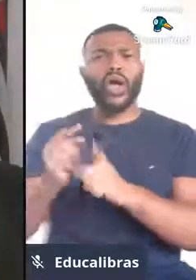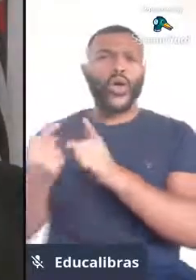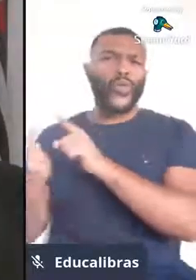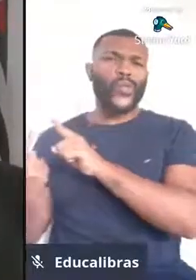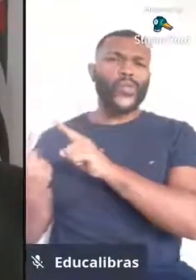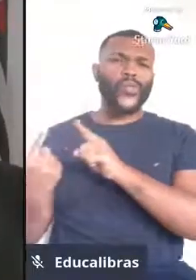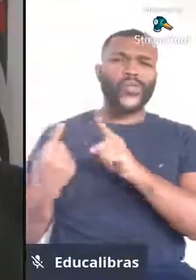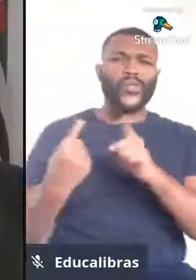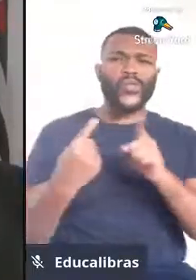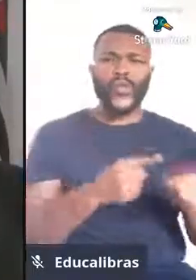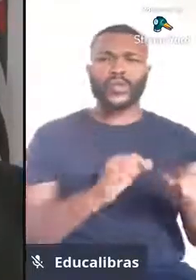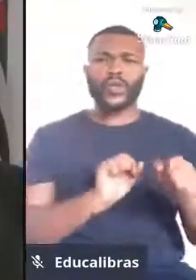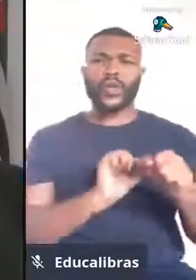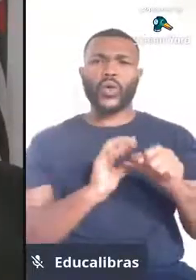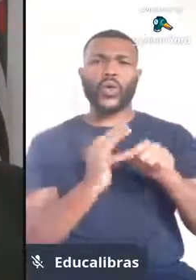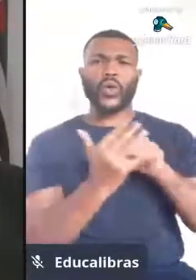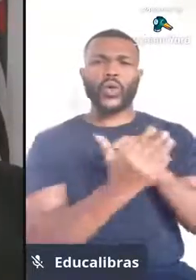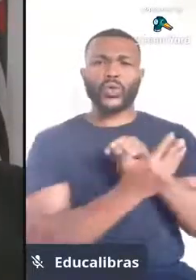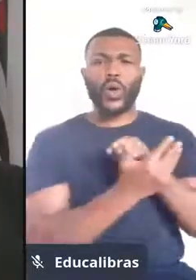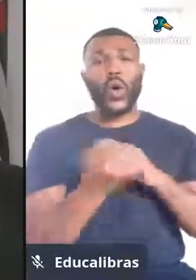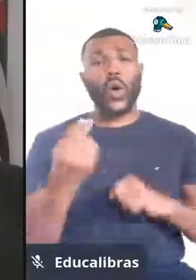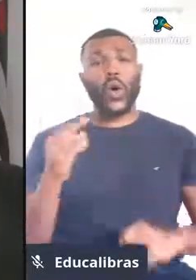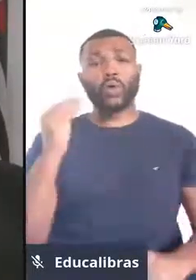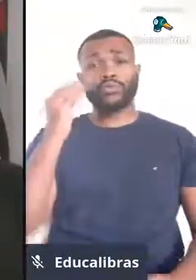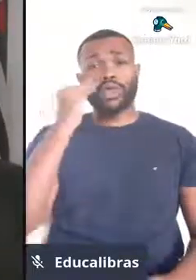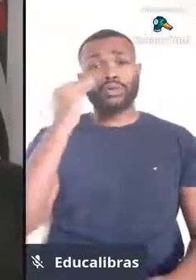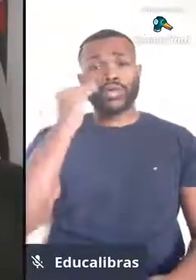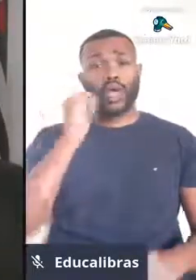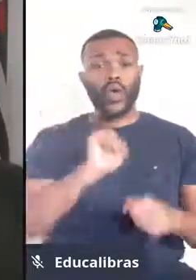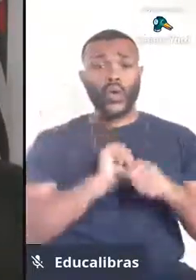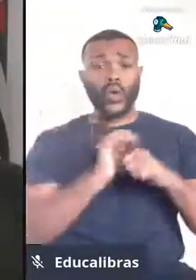na mitigação dos impactos da epidemia?